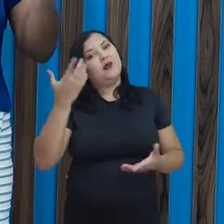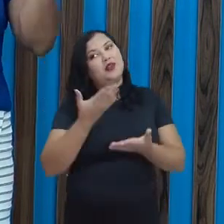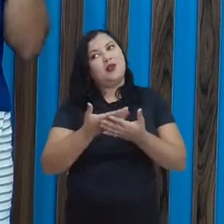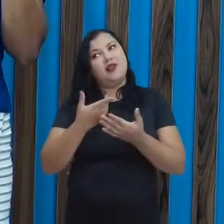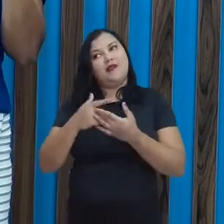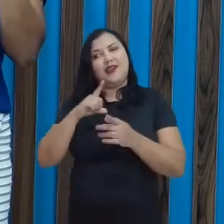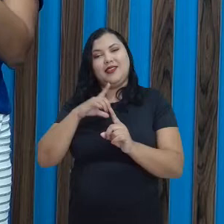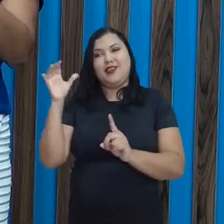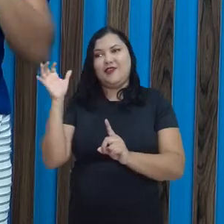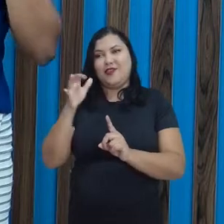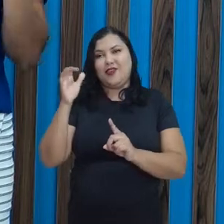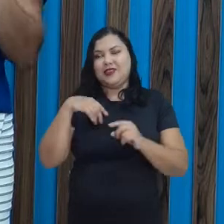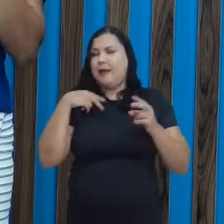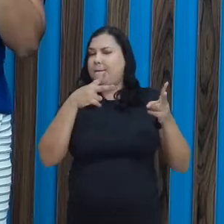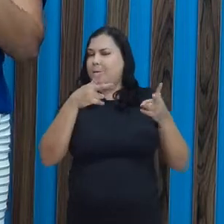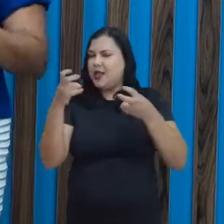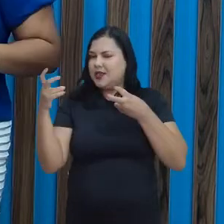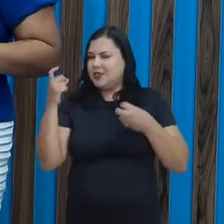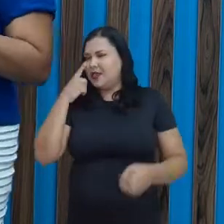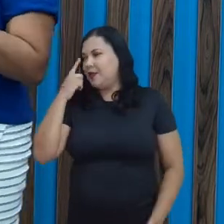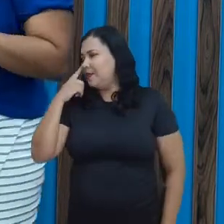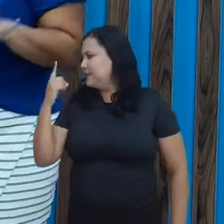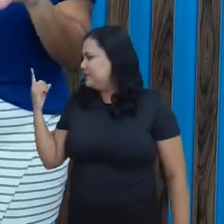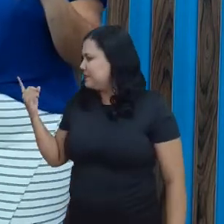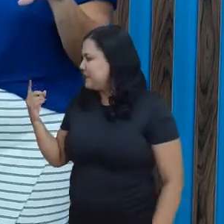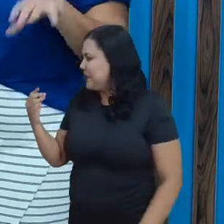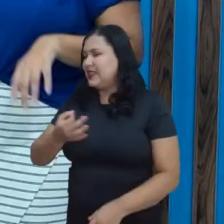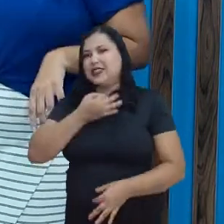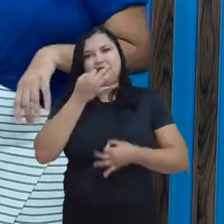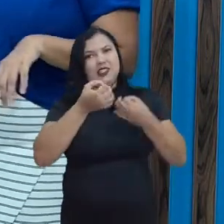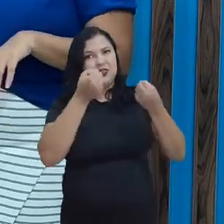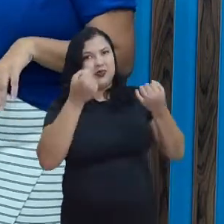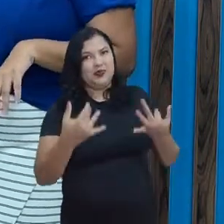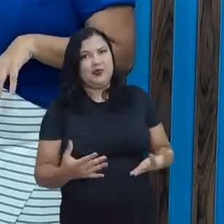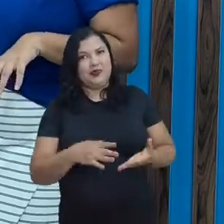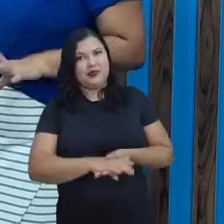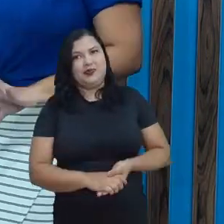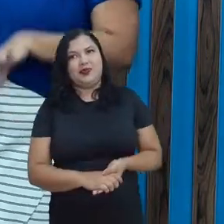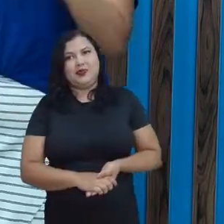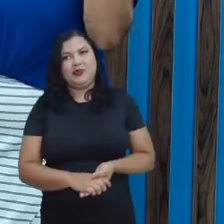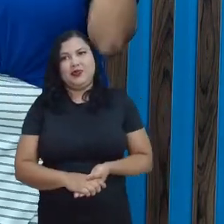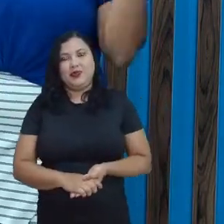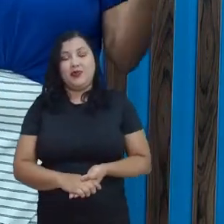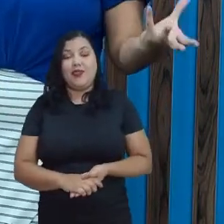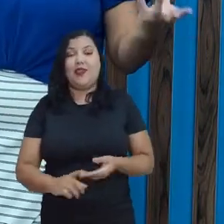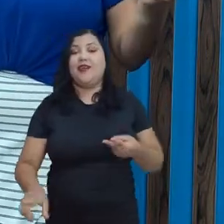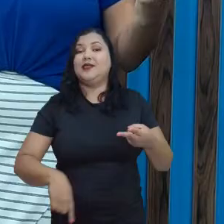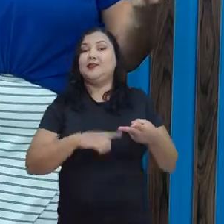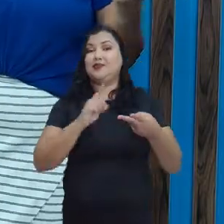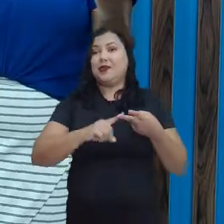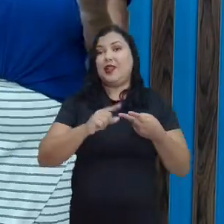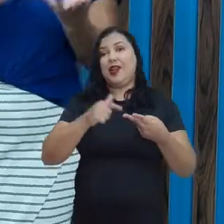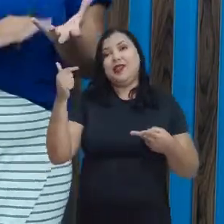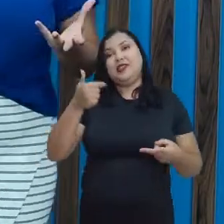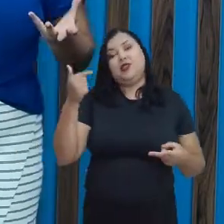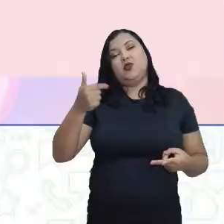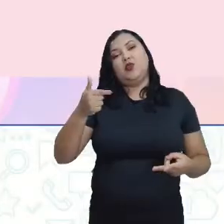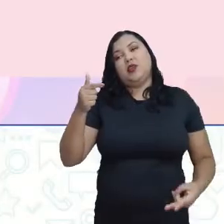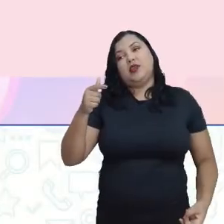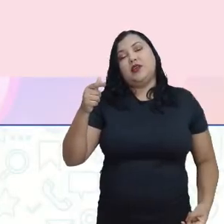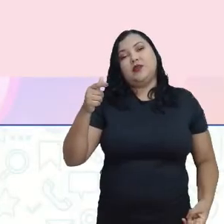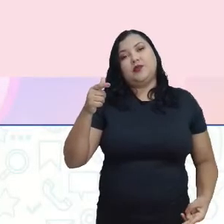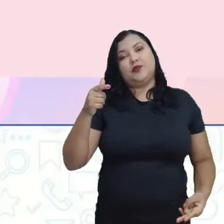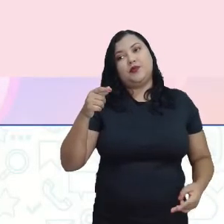certo? Prestem atenção nessas desinências verbais, que eu estou dando um spoiler já. Ó, a segunda pessoa verbal relaciona-se à